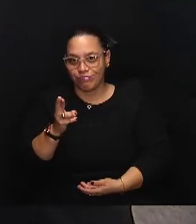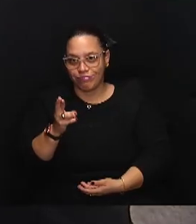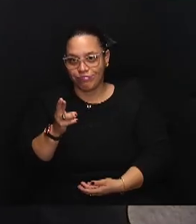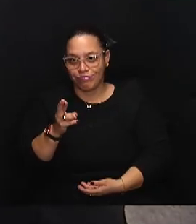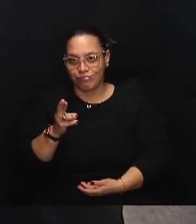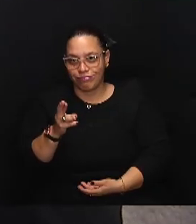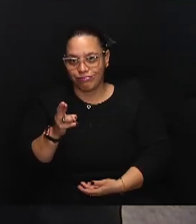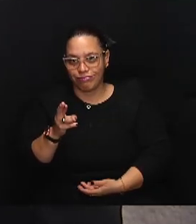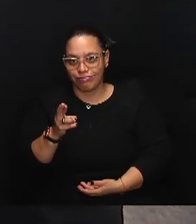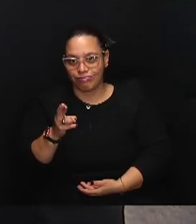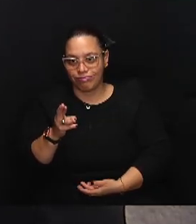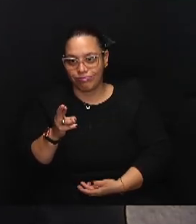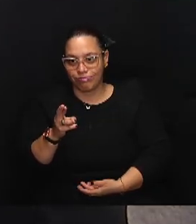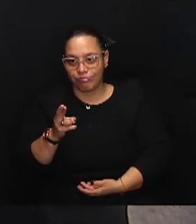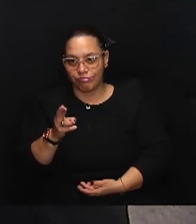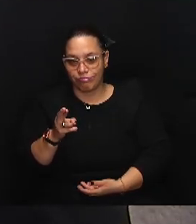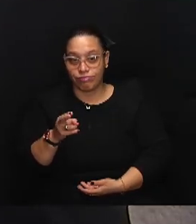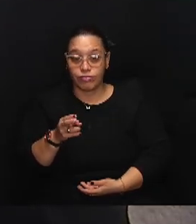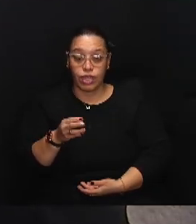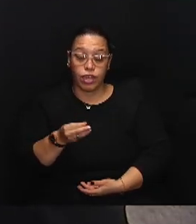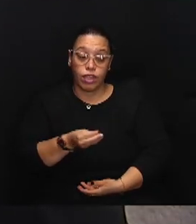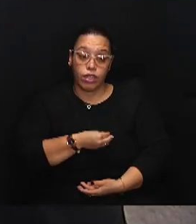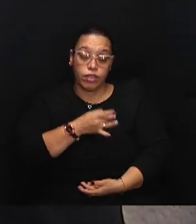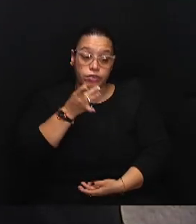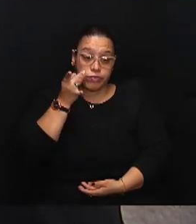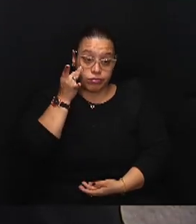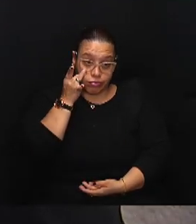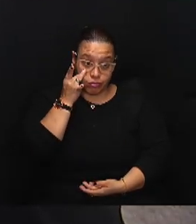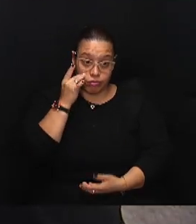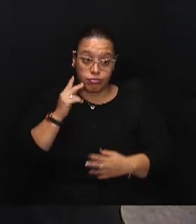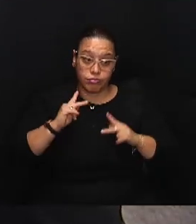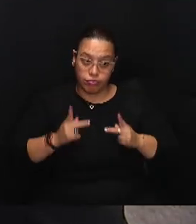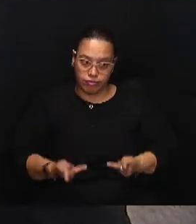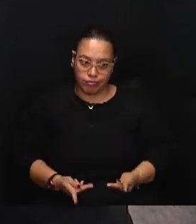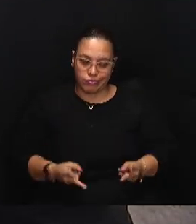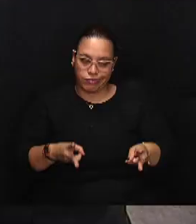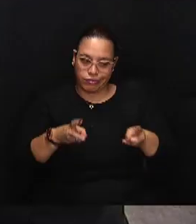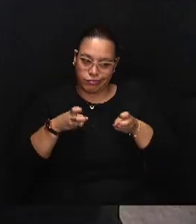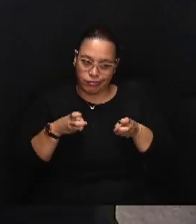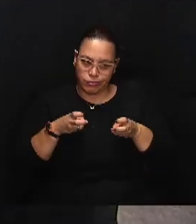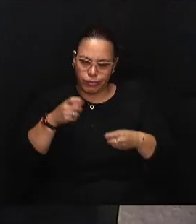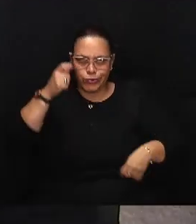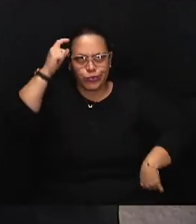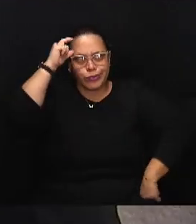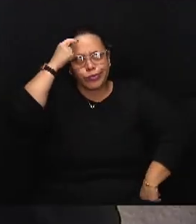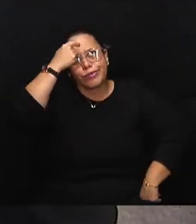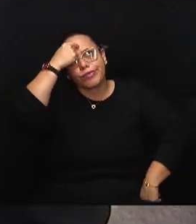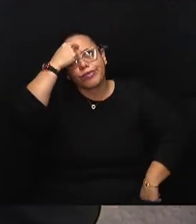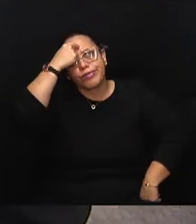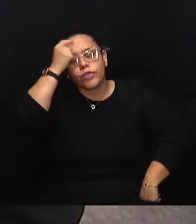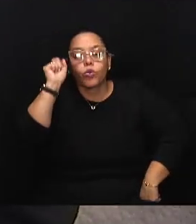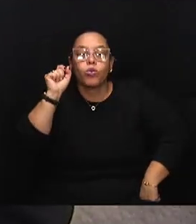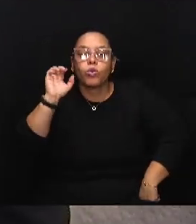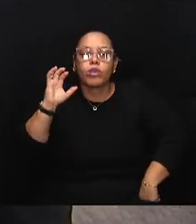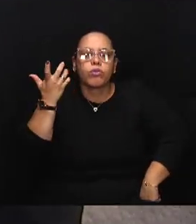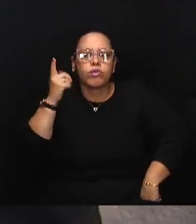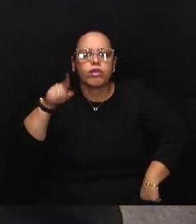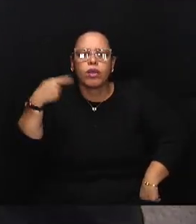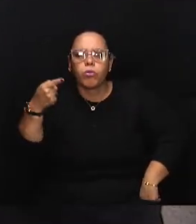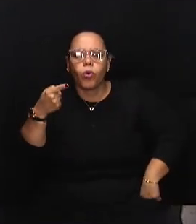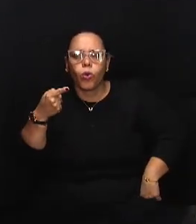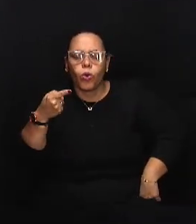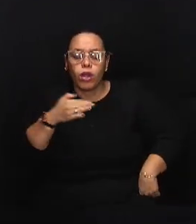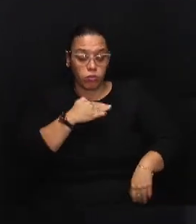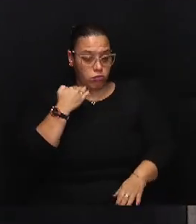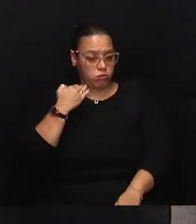existencial mais presente na humanidade desde que o ser humano reconheceu sua consciência, né? O que acontece depois da morte? Será que